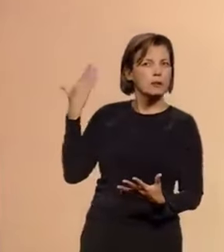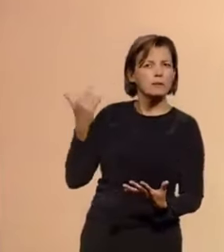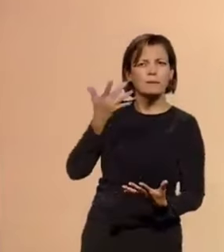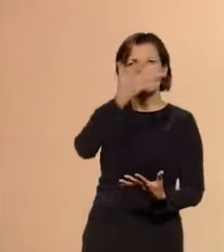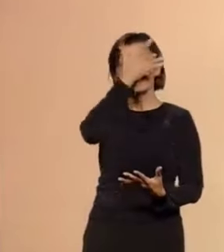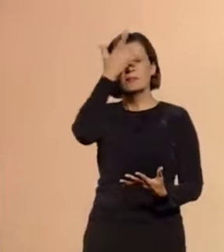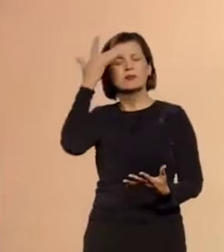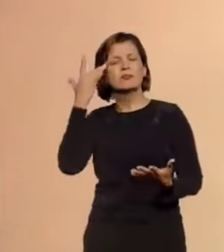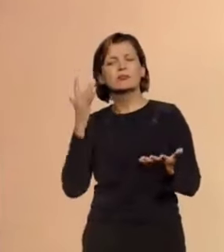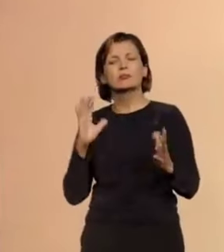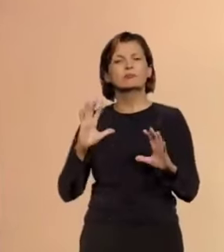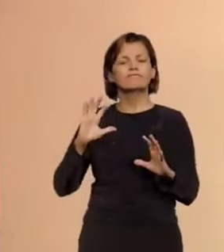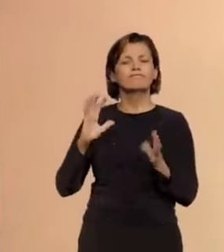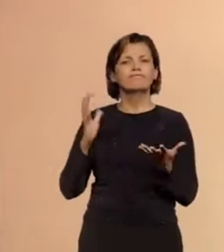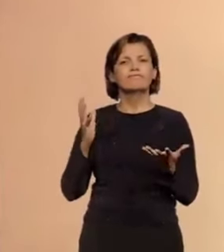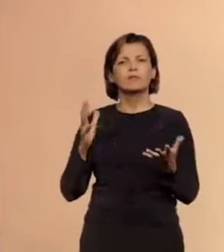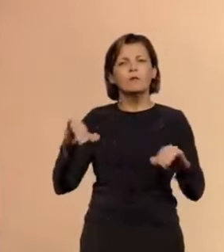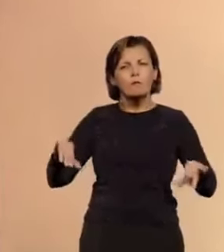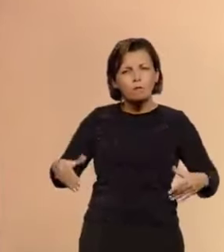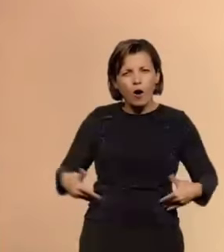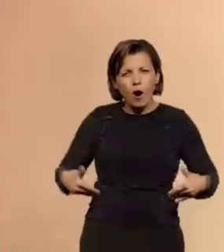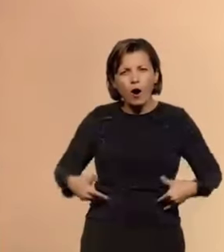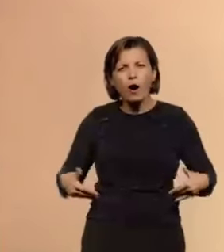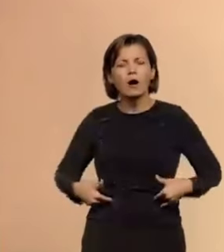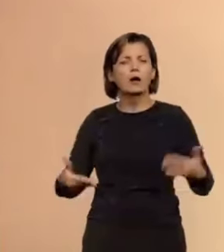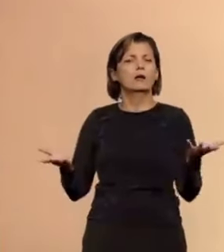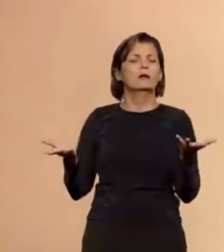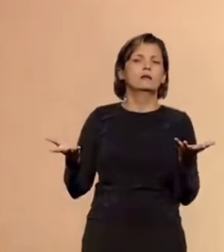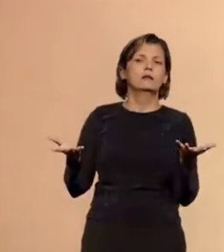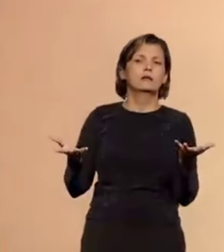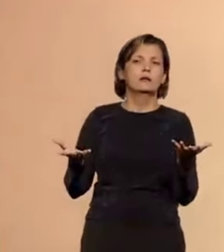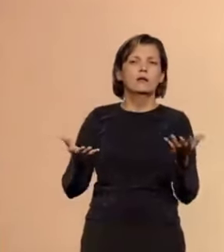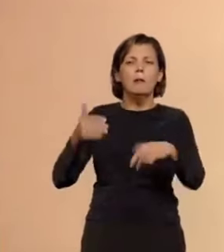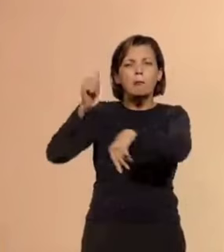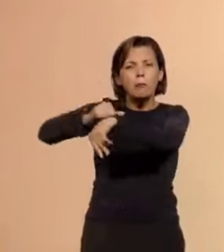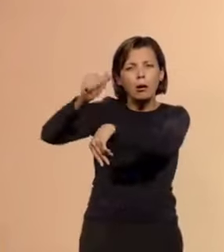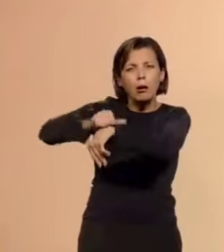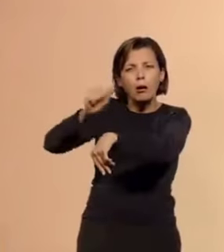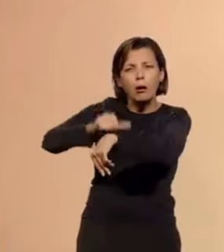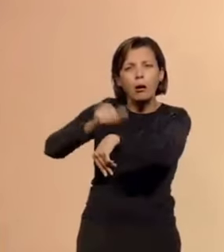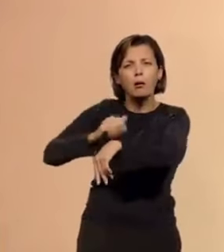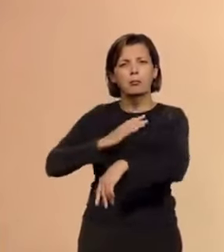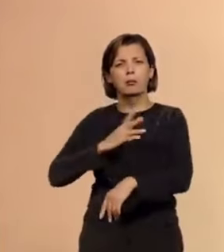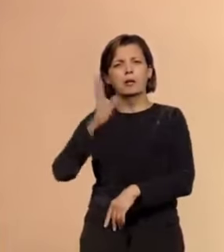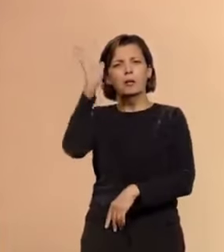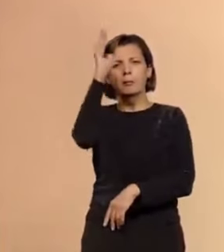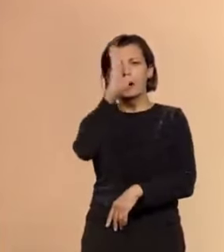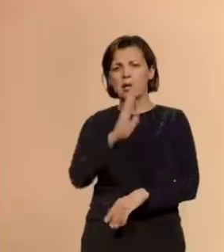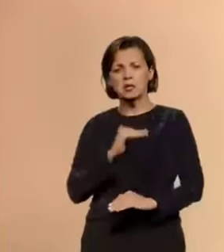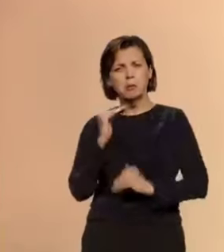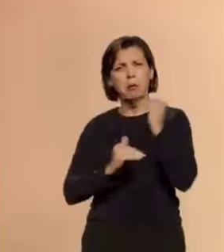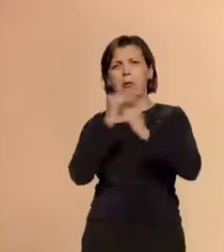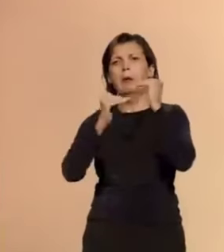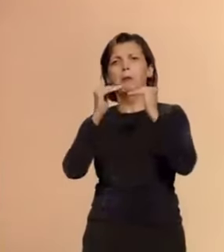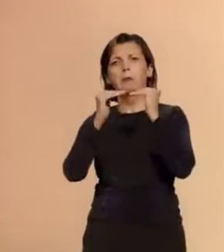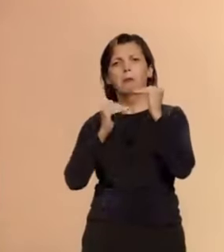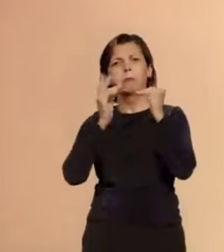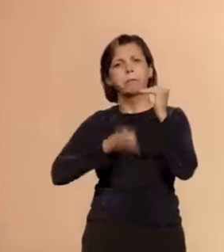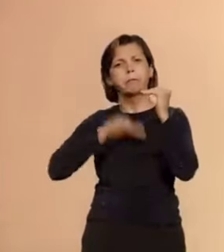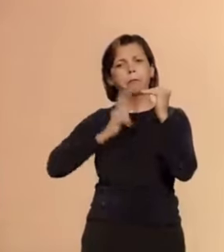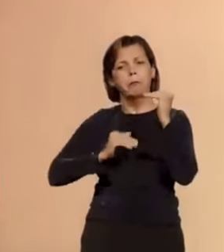militar que deixava muitas pessoas passando fome muitas pessoas na miséria um país que não